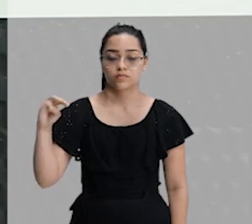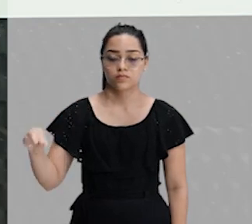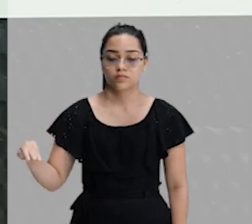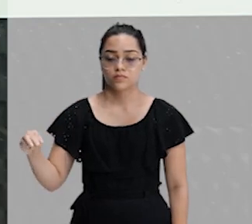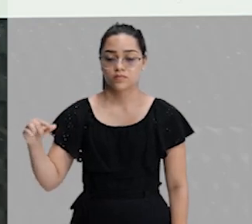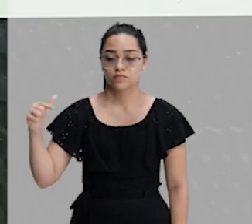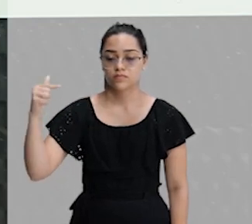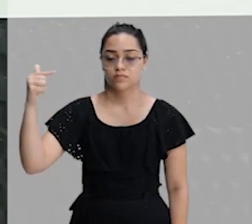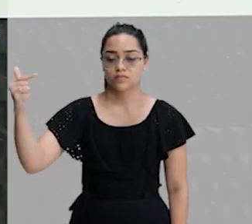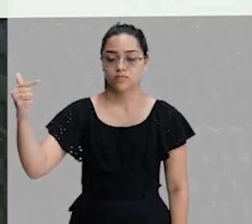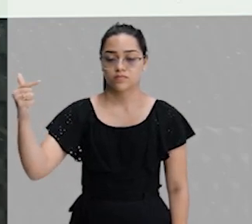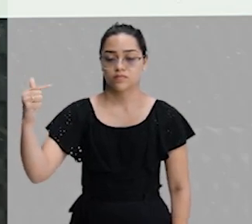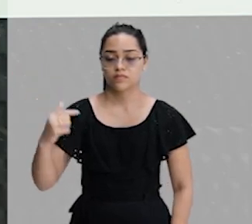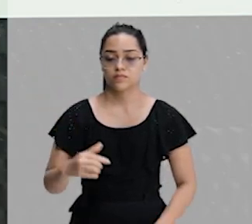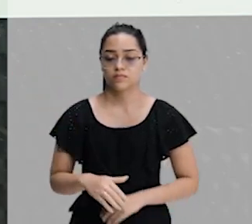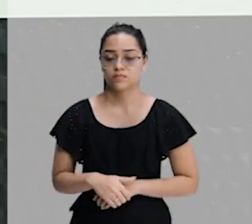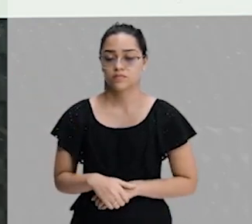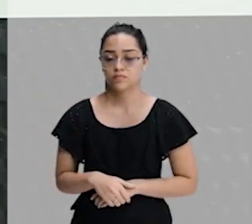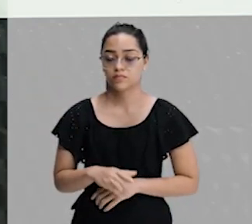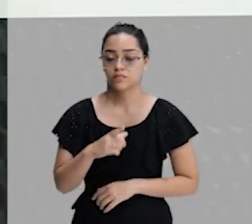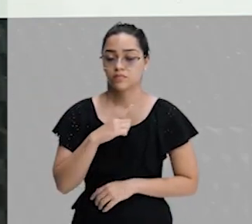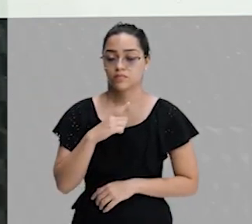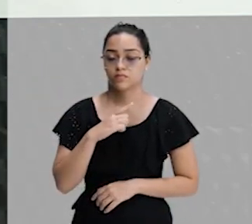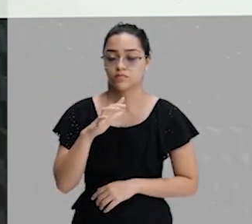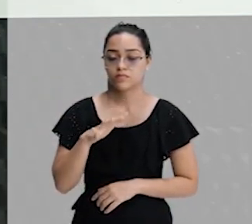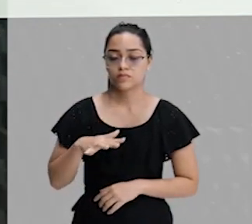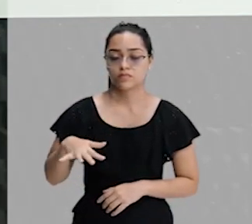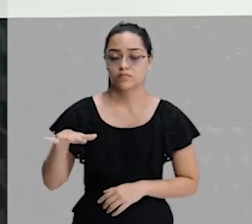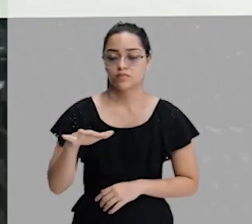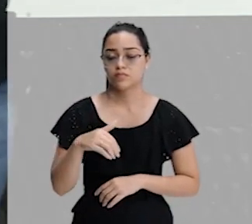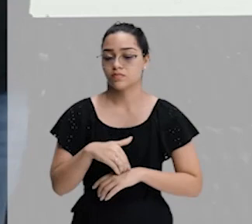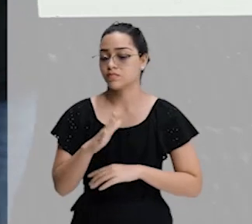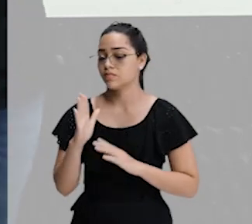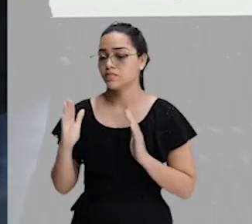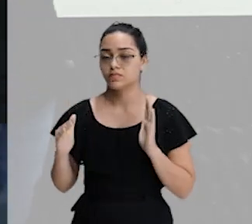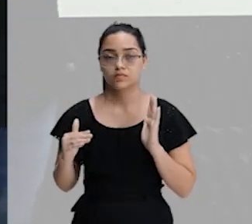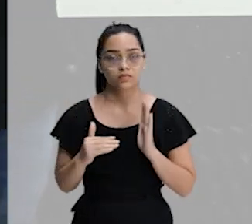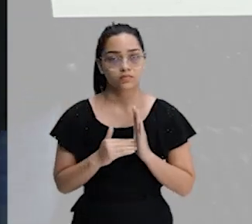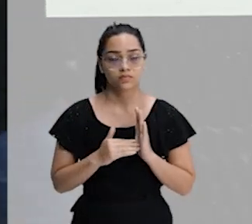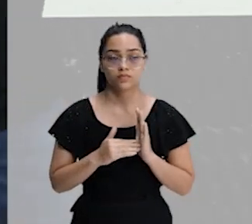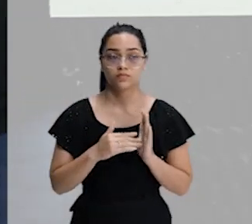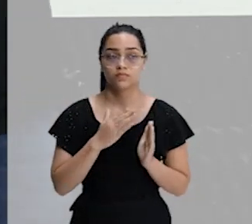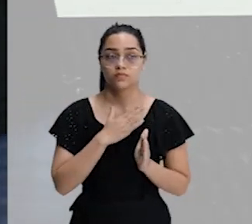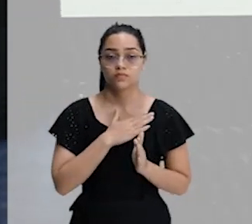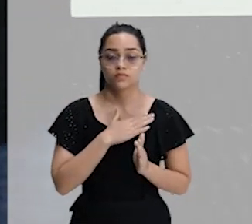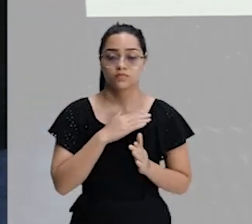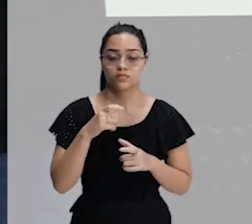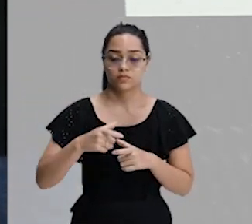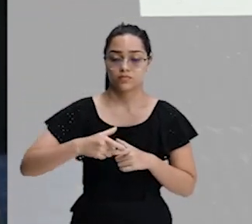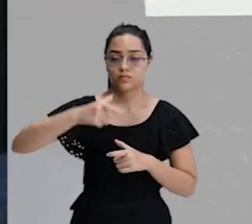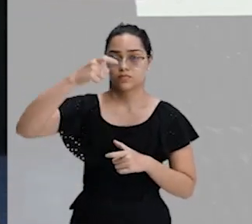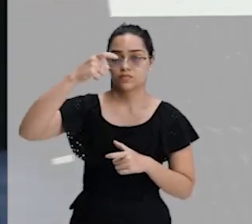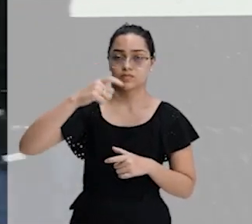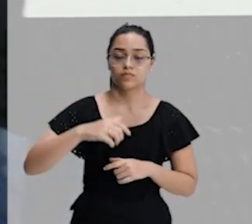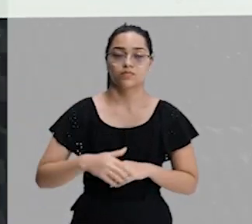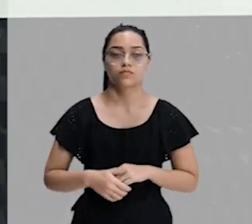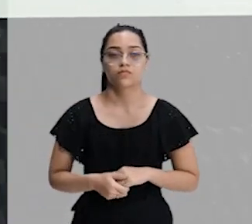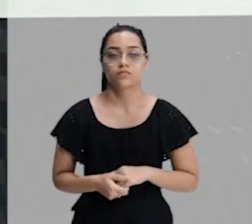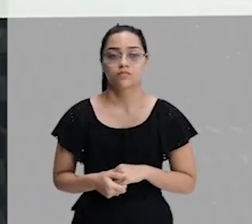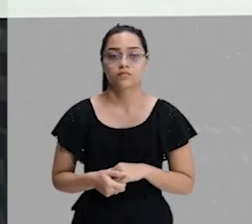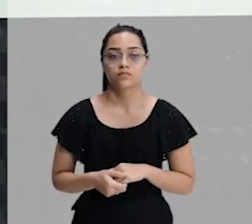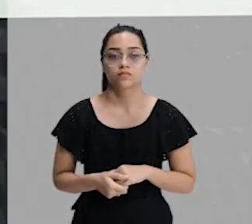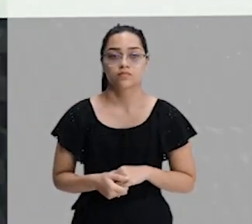centímetros quadrados. Aí eu tenho a área total do meu cilindro.